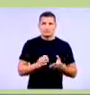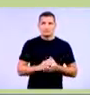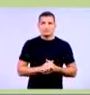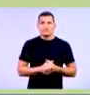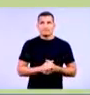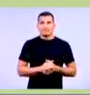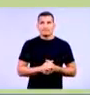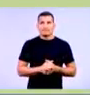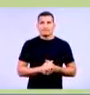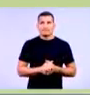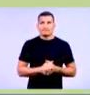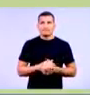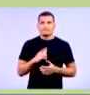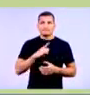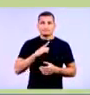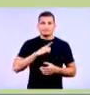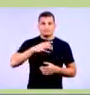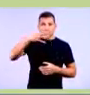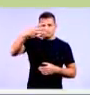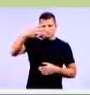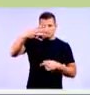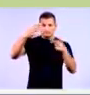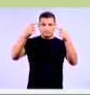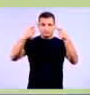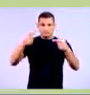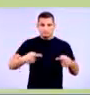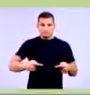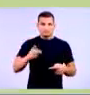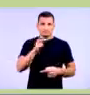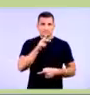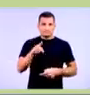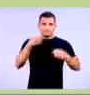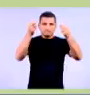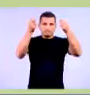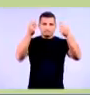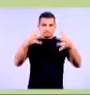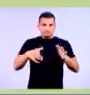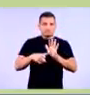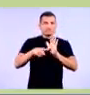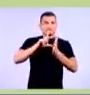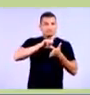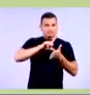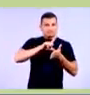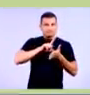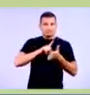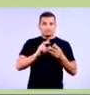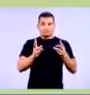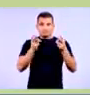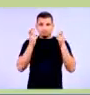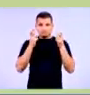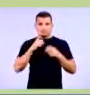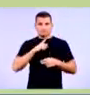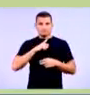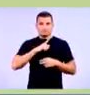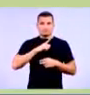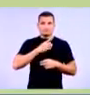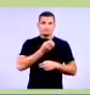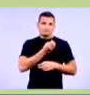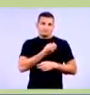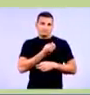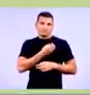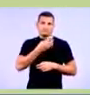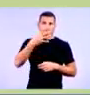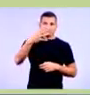E aqui nós temos 4 questões, né? Como a professora havia falado lá fora. Percebam que aqui tem número 4 porque